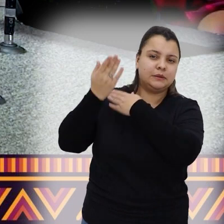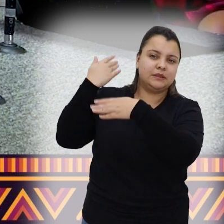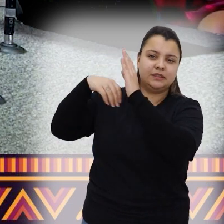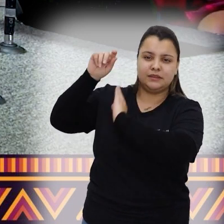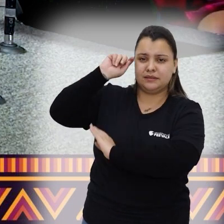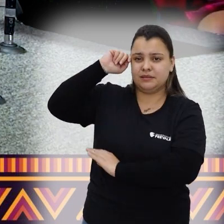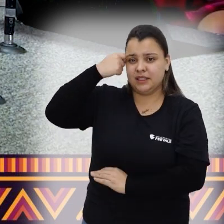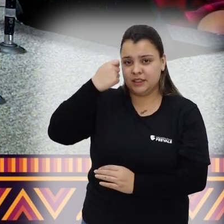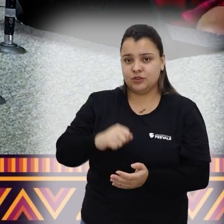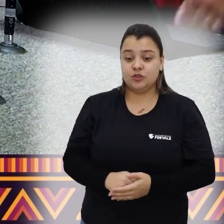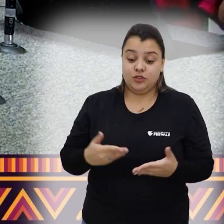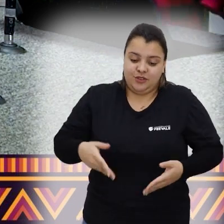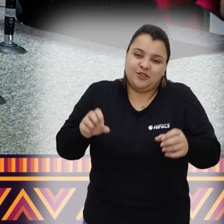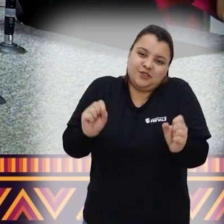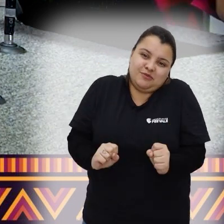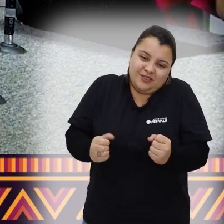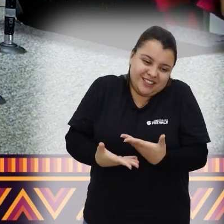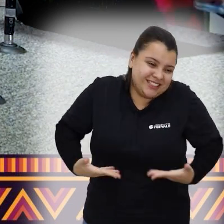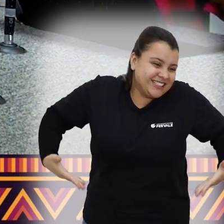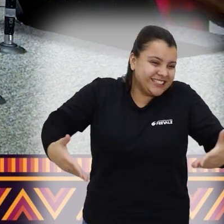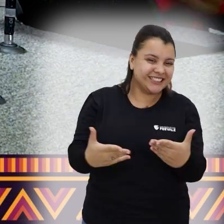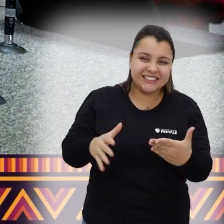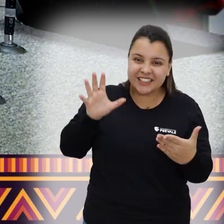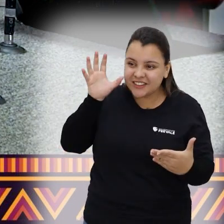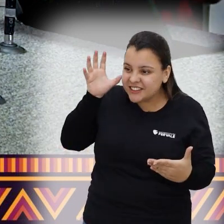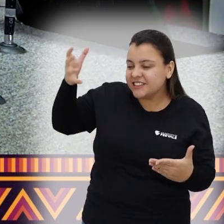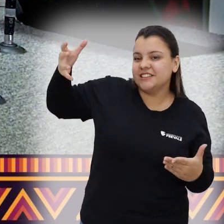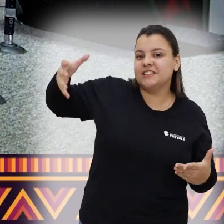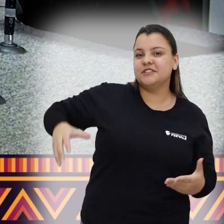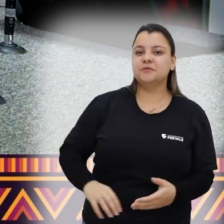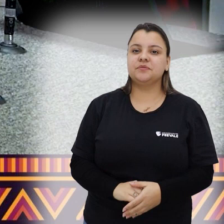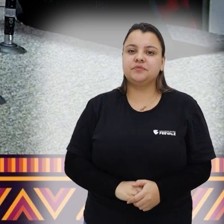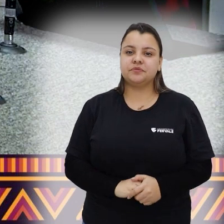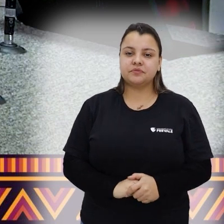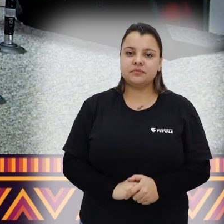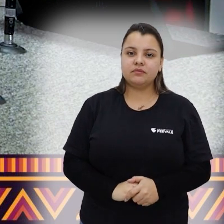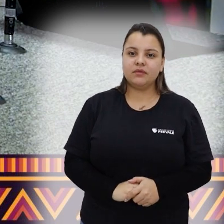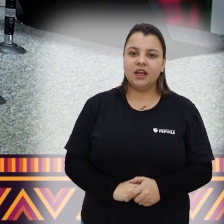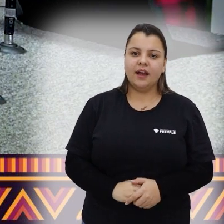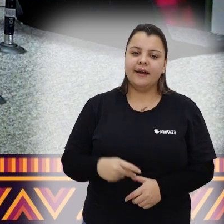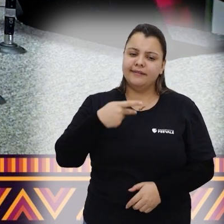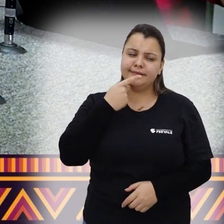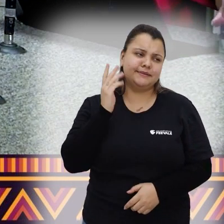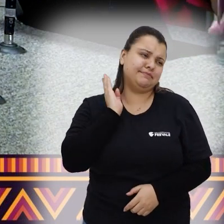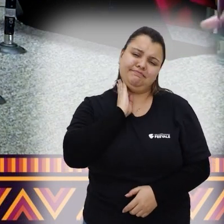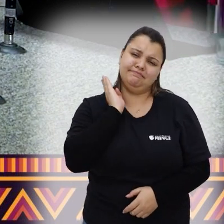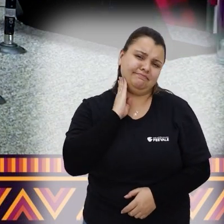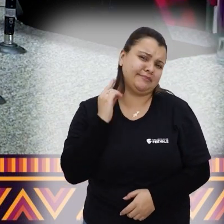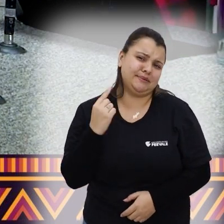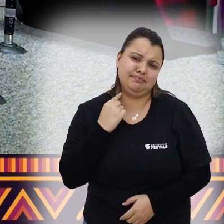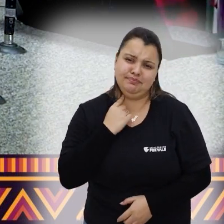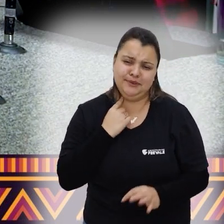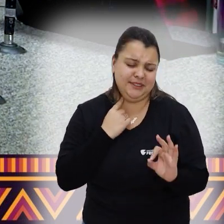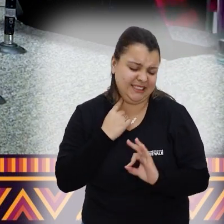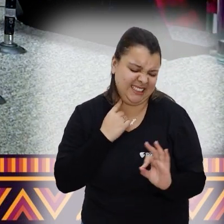nosso reencontro, agora físico, né? E dizer também que foi rasgação de seda demais, nem é tudo isso.